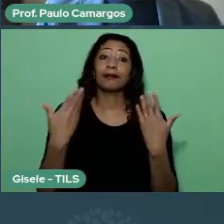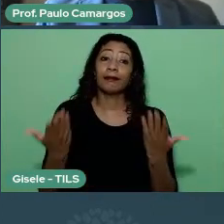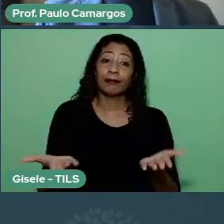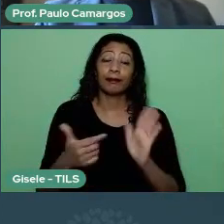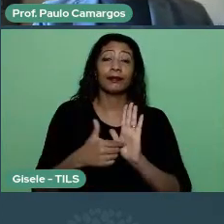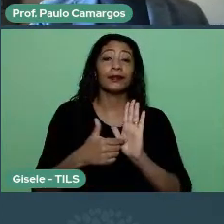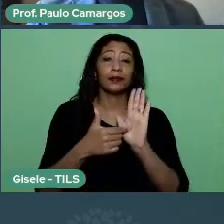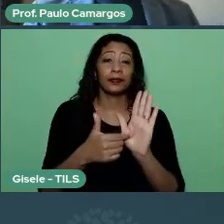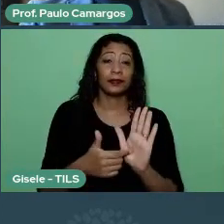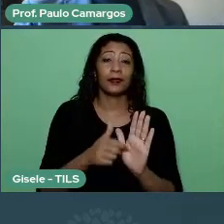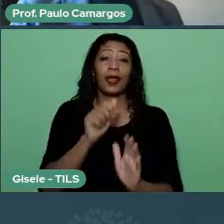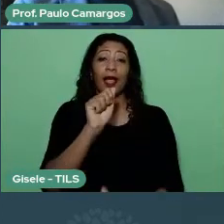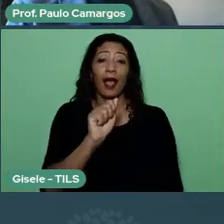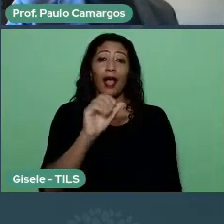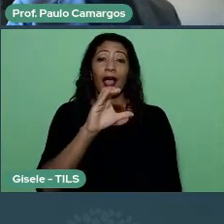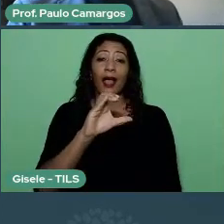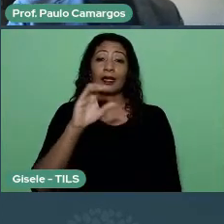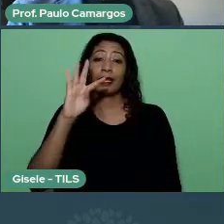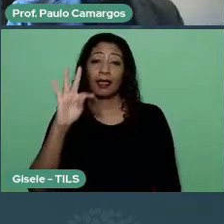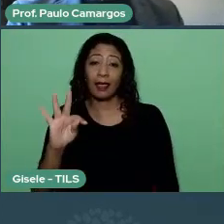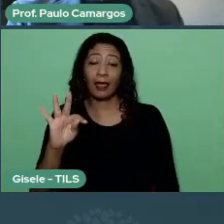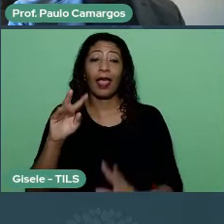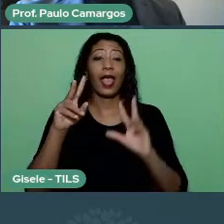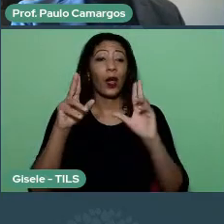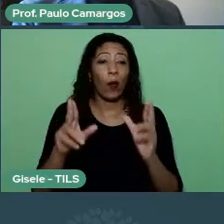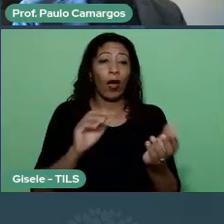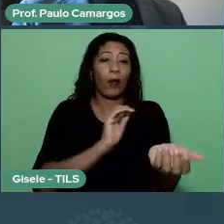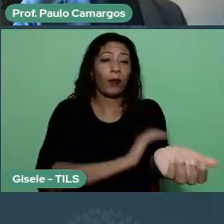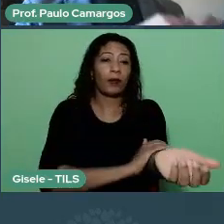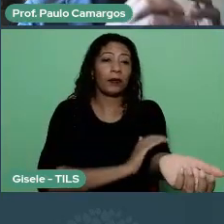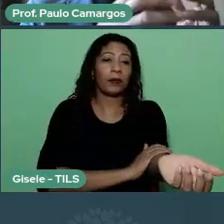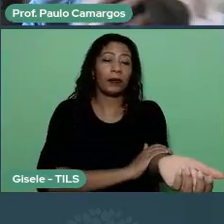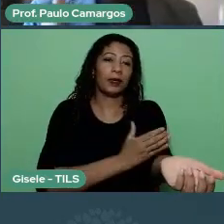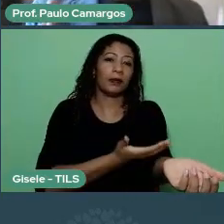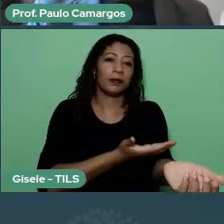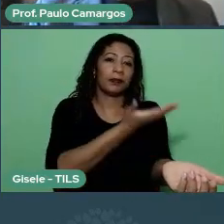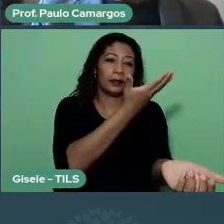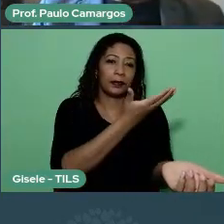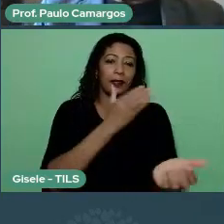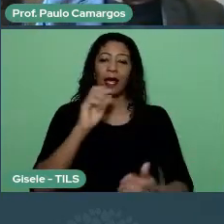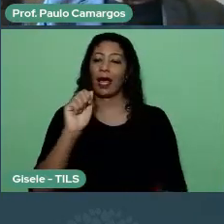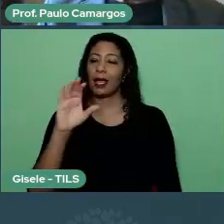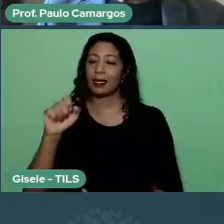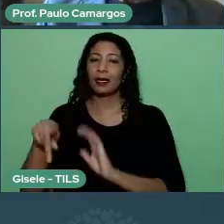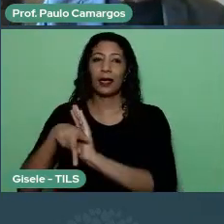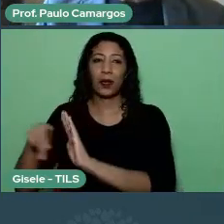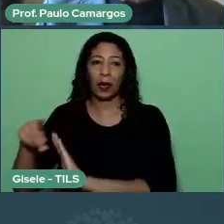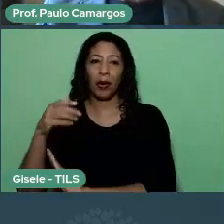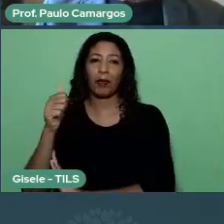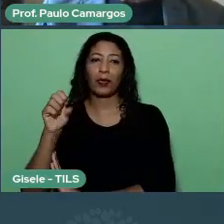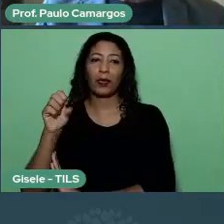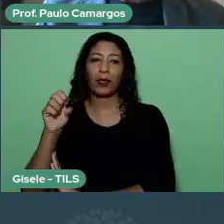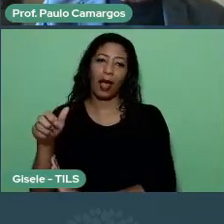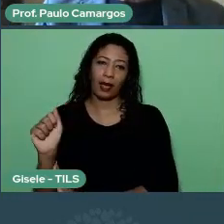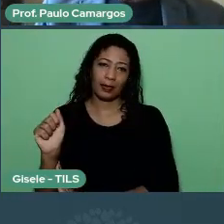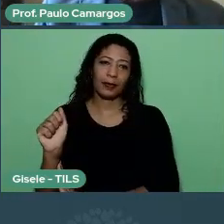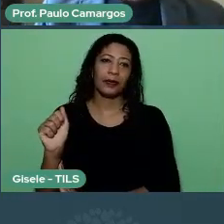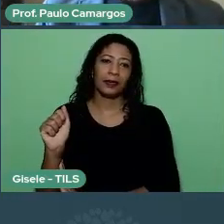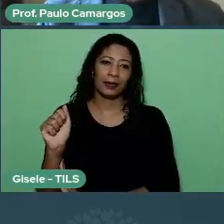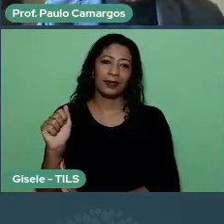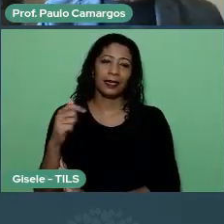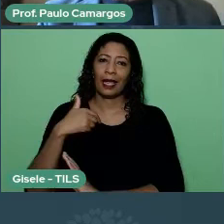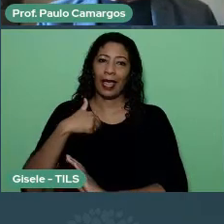o aparelho de pressão do asmático. Isso não sou eu só que defendo, a literatura